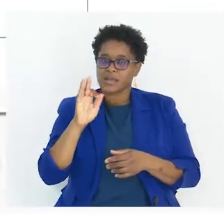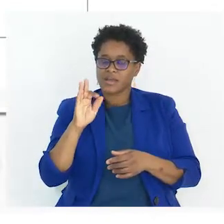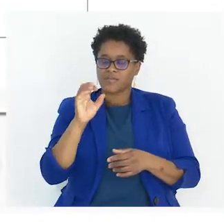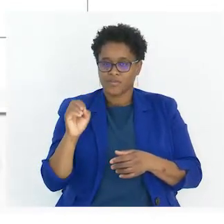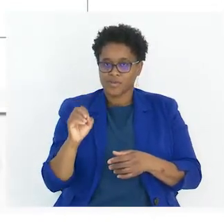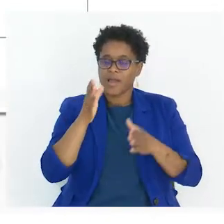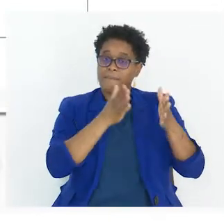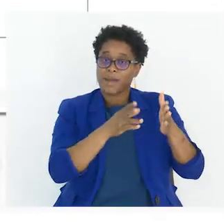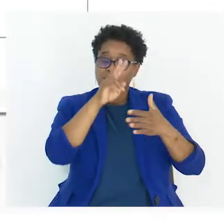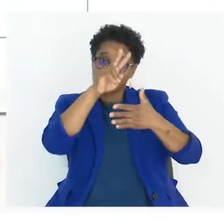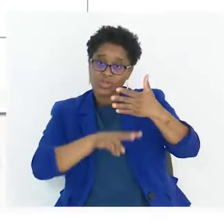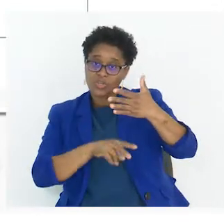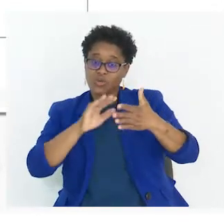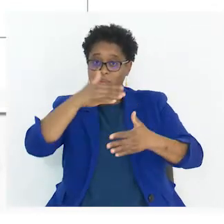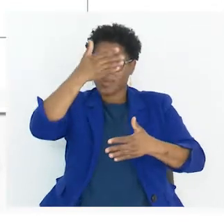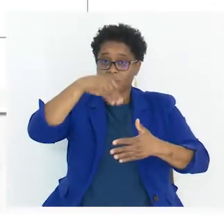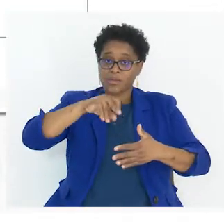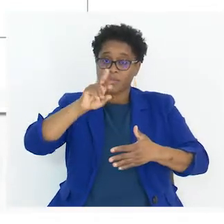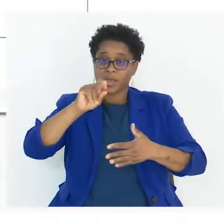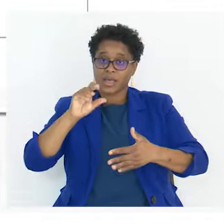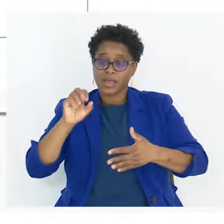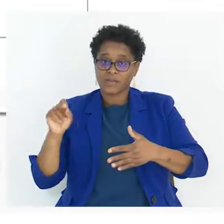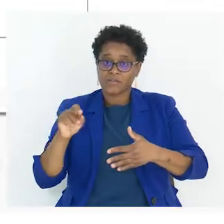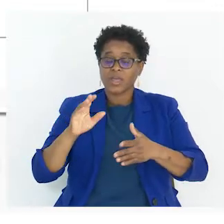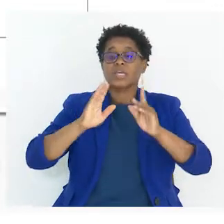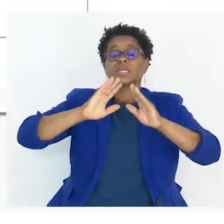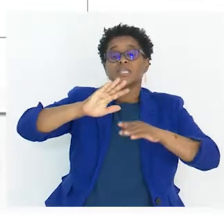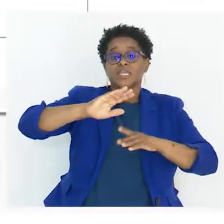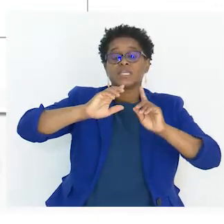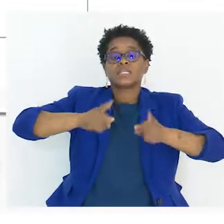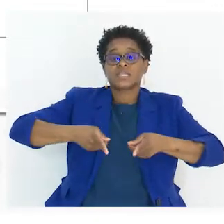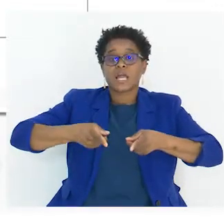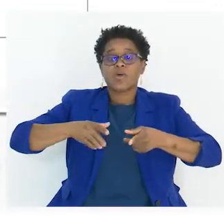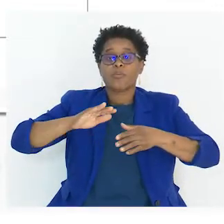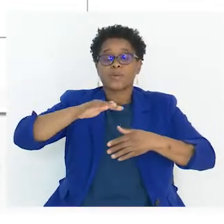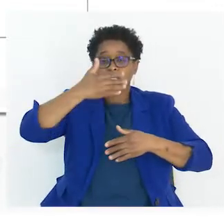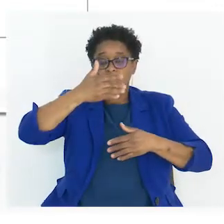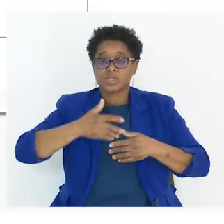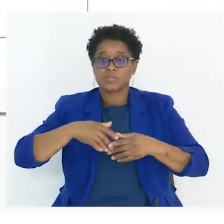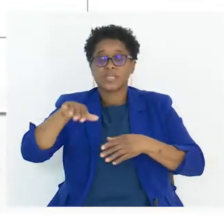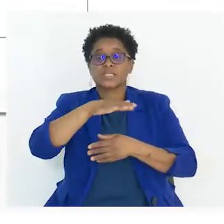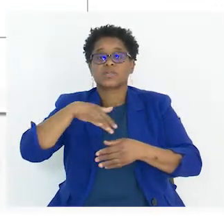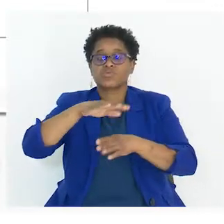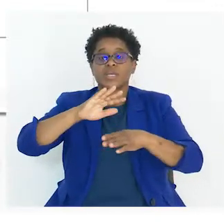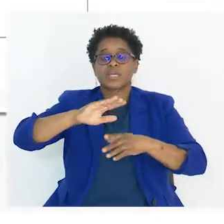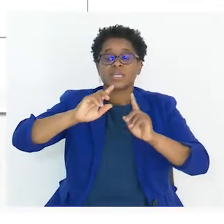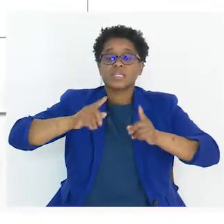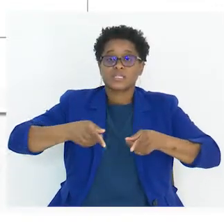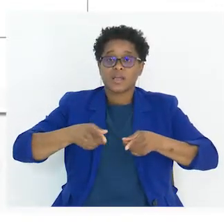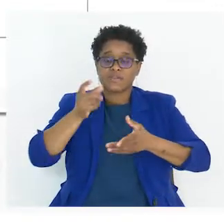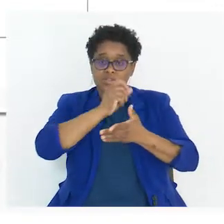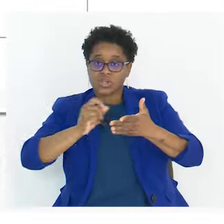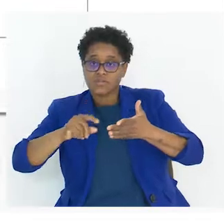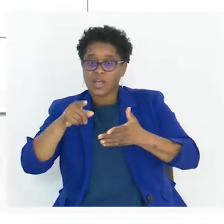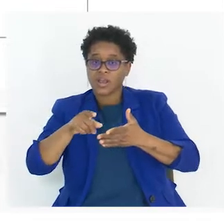parágrafo é a parte inicial, o princípio, a situação inicial. Vamos completar ali. O